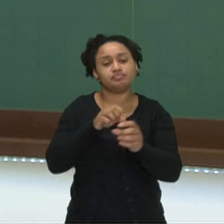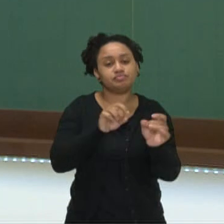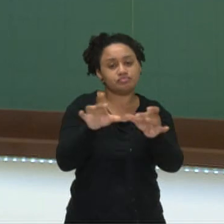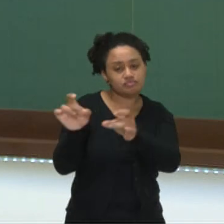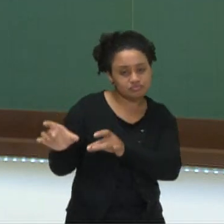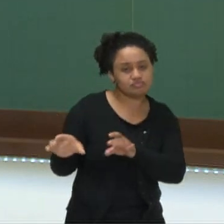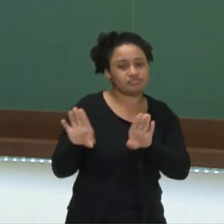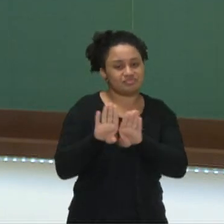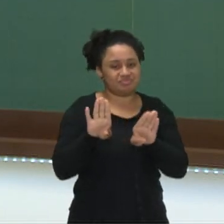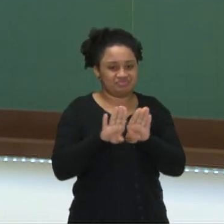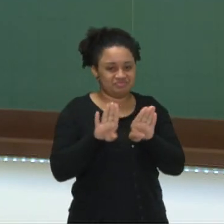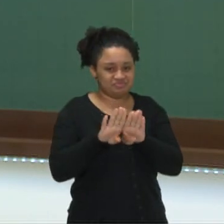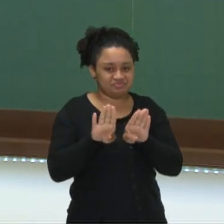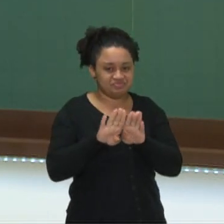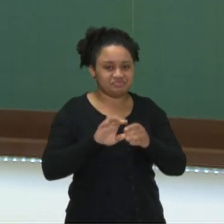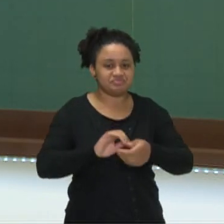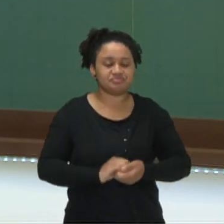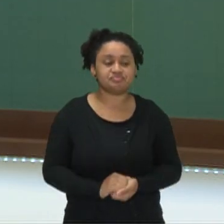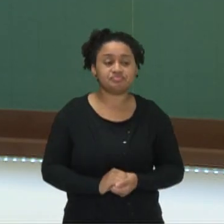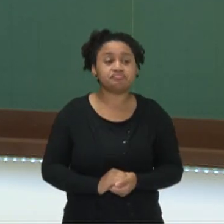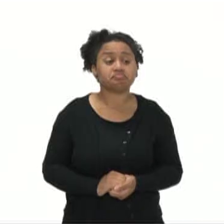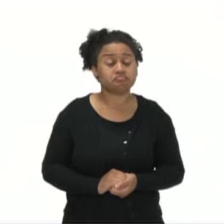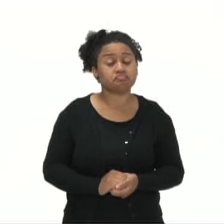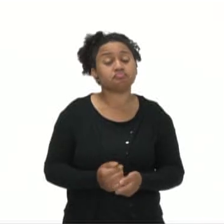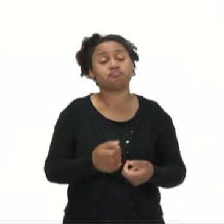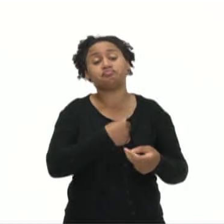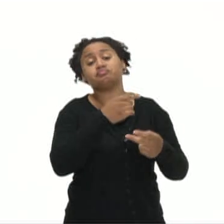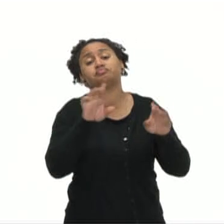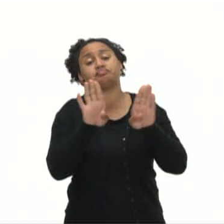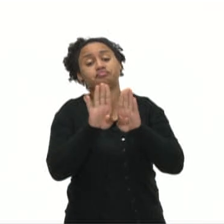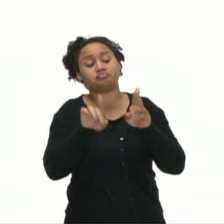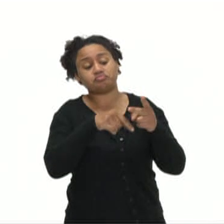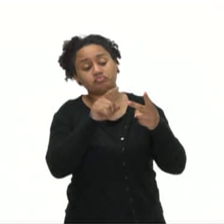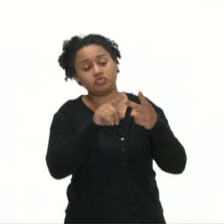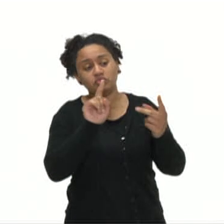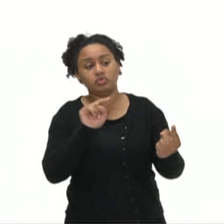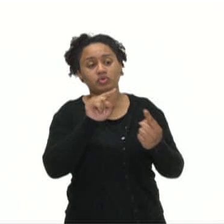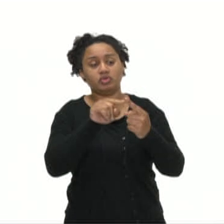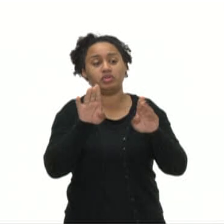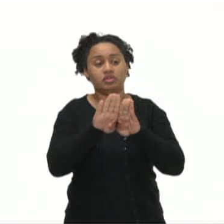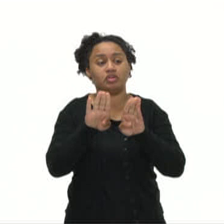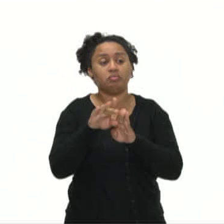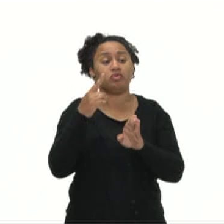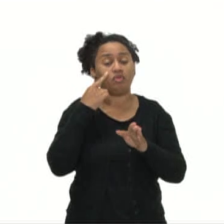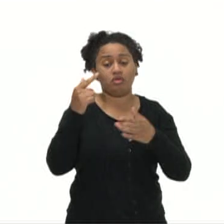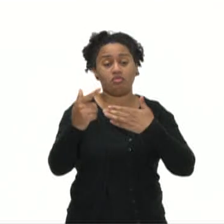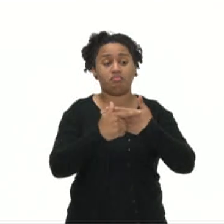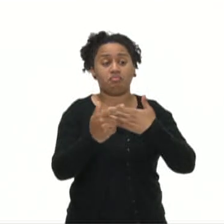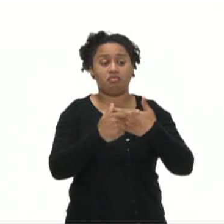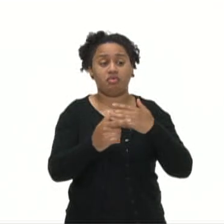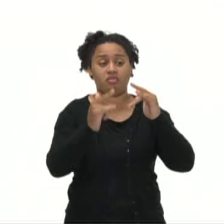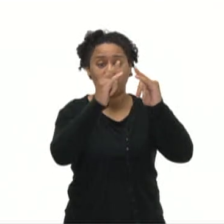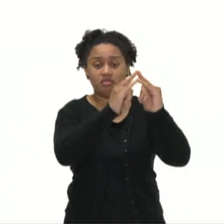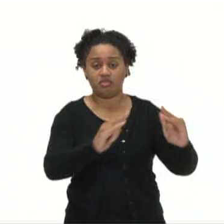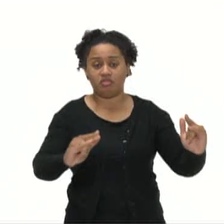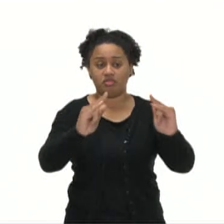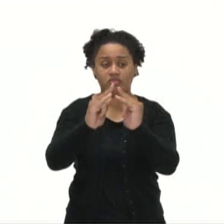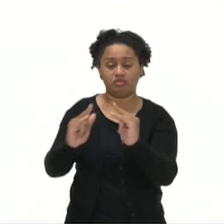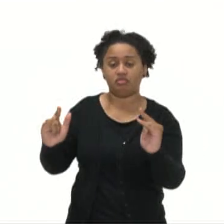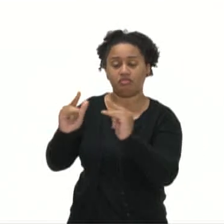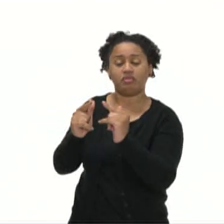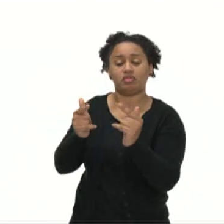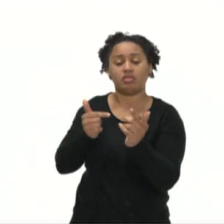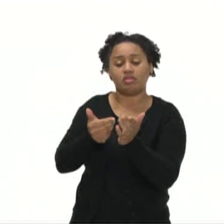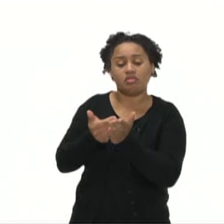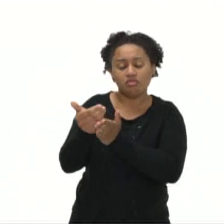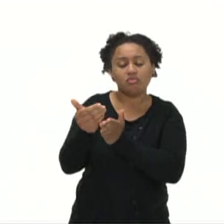cidades medievais. E também a gente vai analisar o papel das feiras neste movimento de